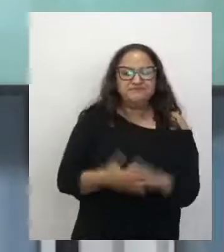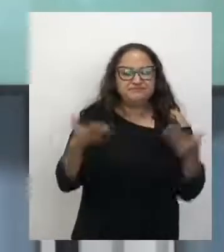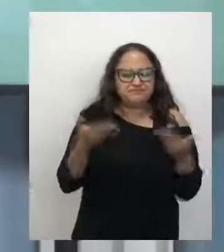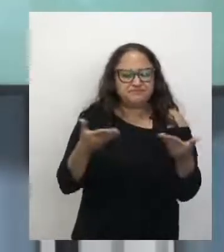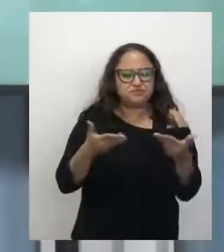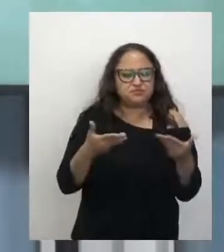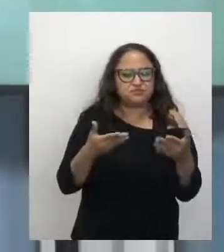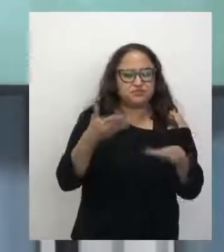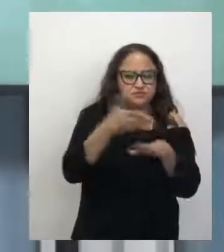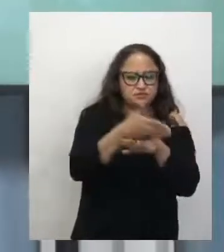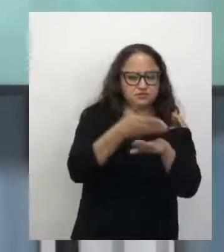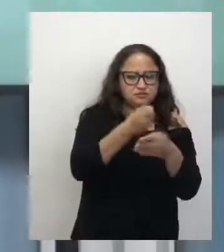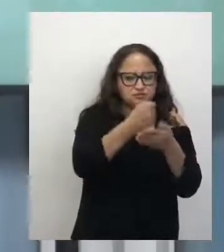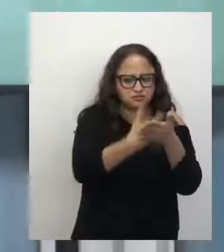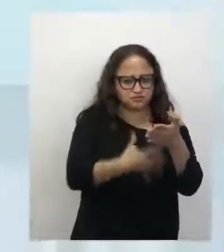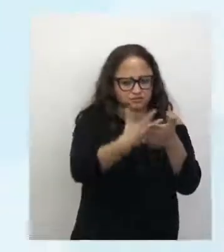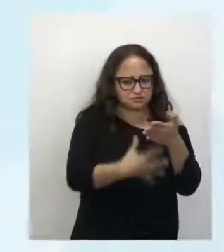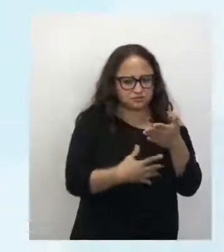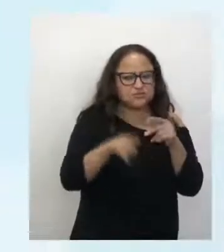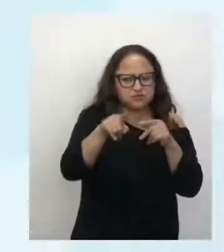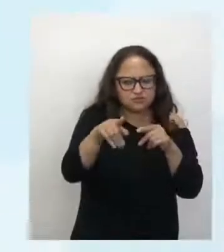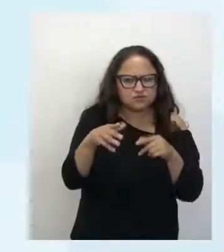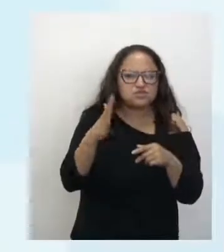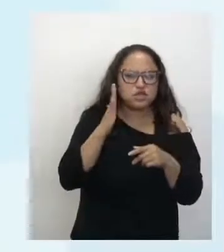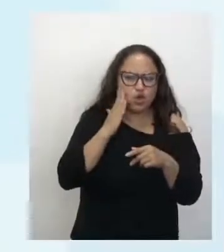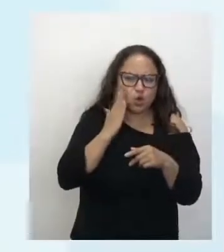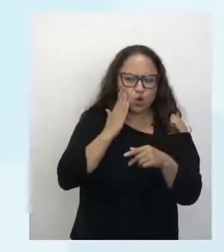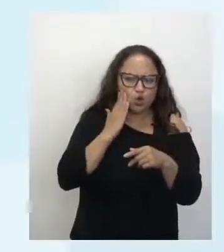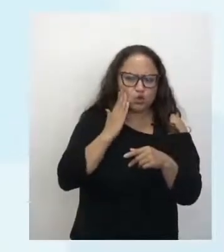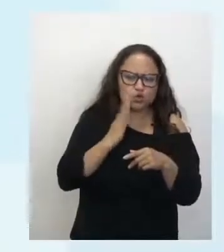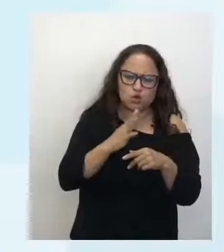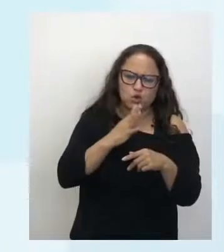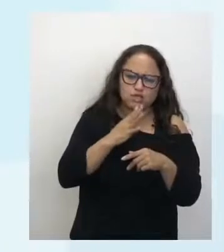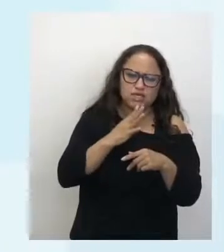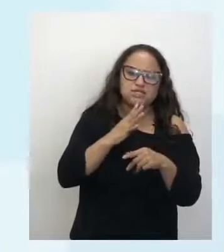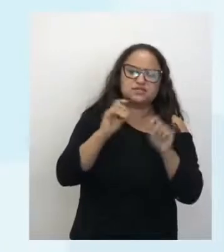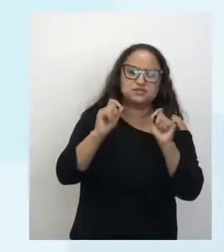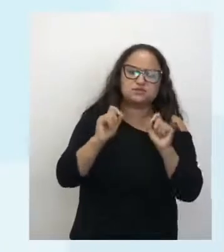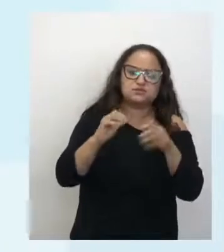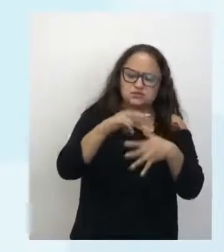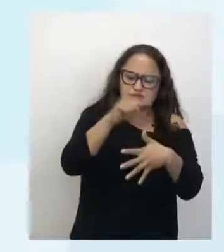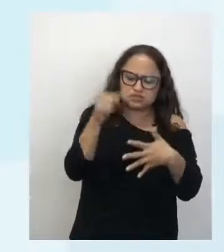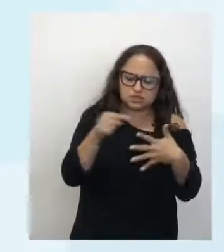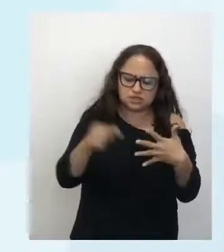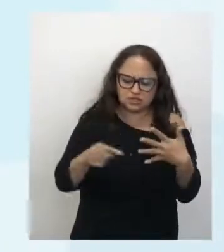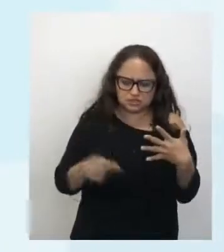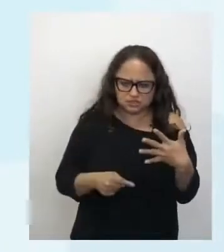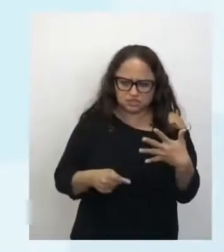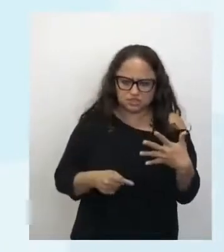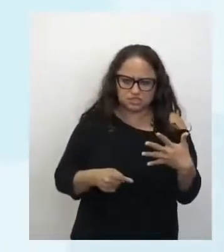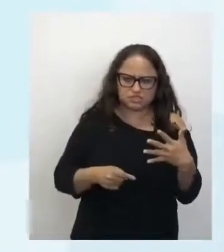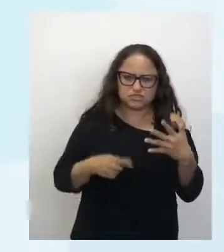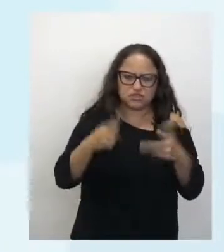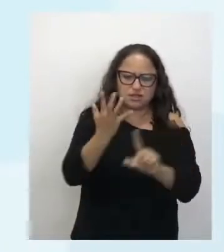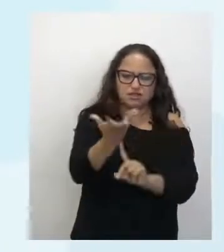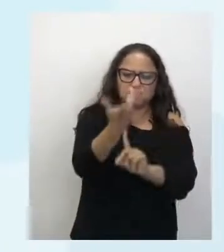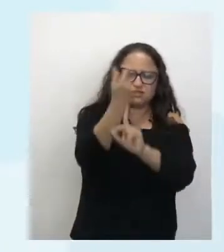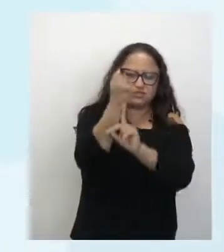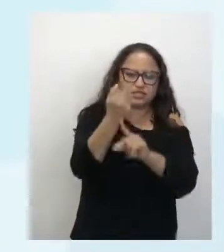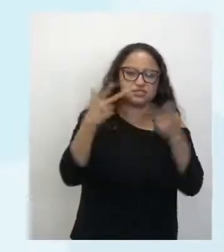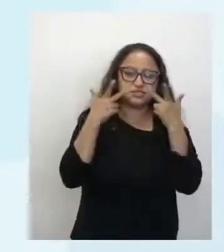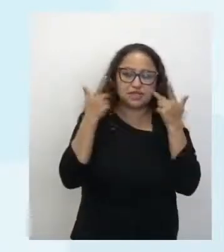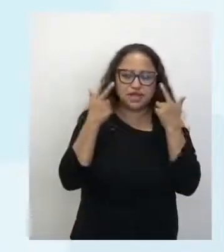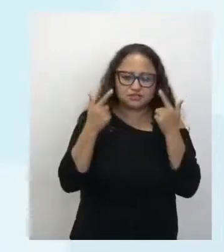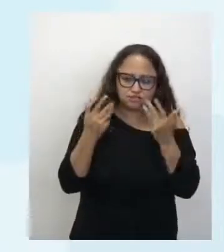para mais uma interaçãozinha pelo chat. Vocês conhecem algum elemento das artes cênicas? Cita aqui pra gente. É 1 minutinho, a gente volta